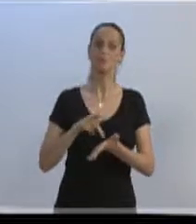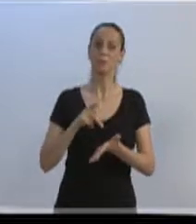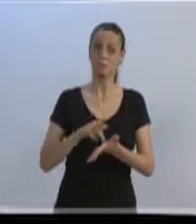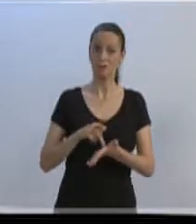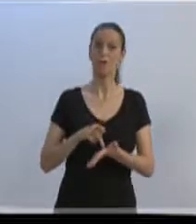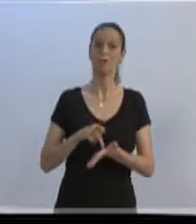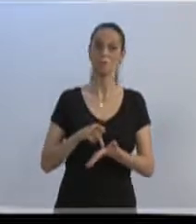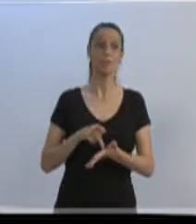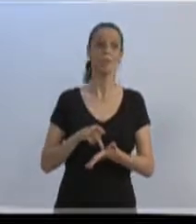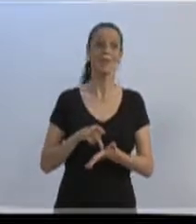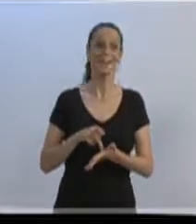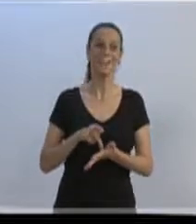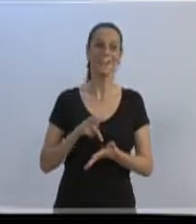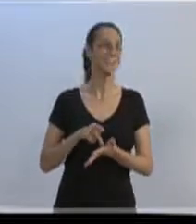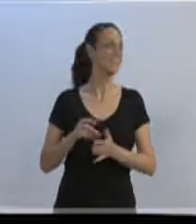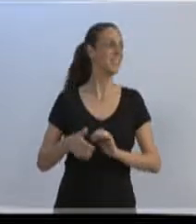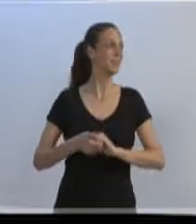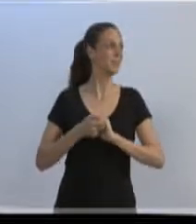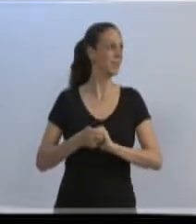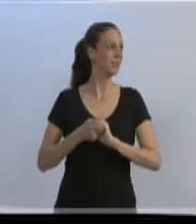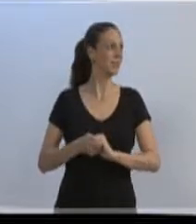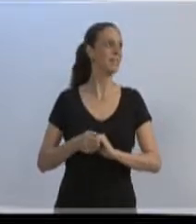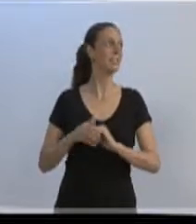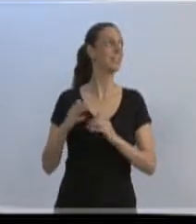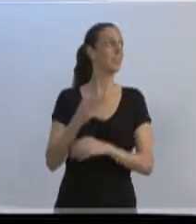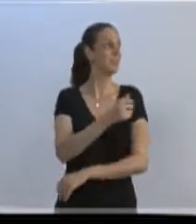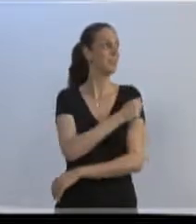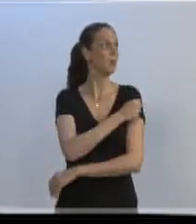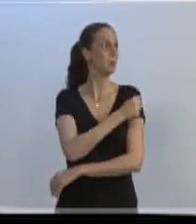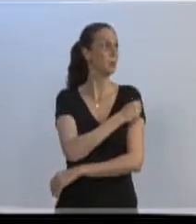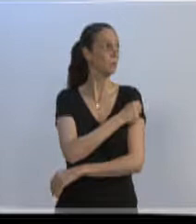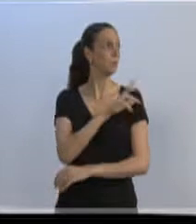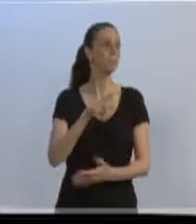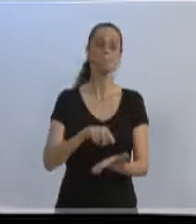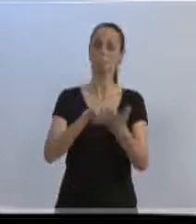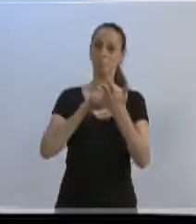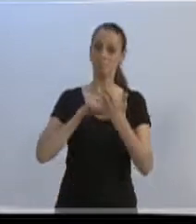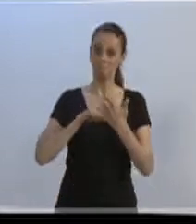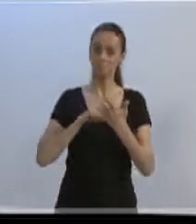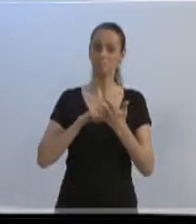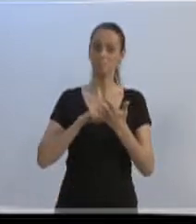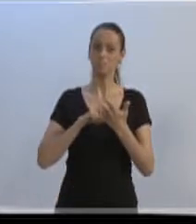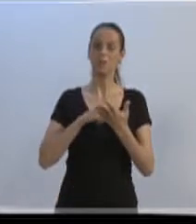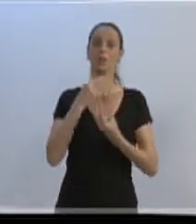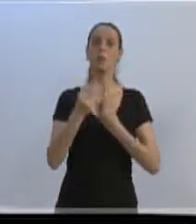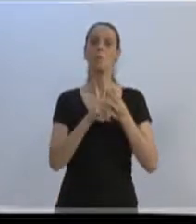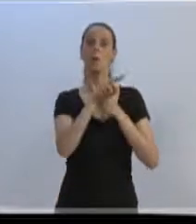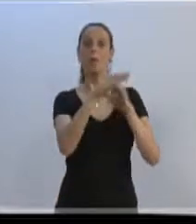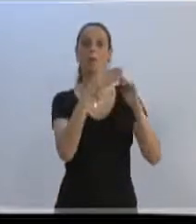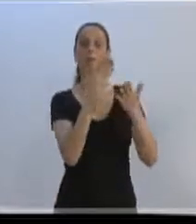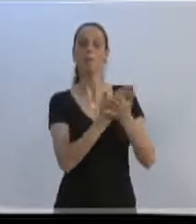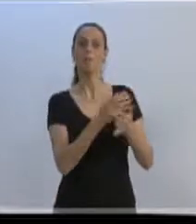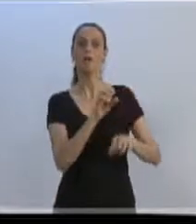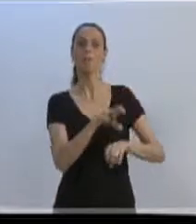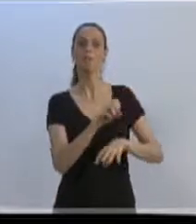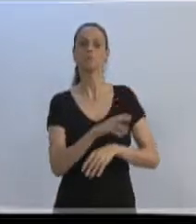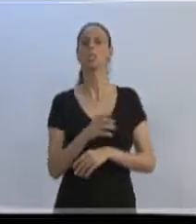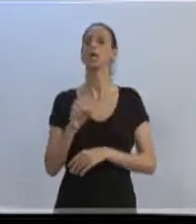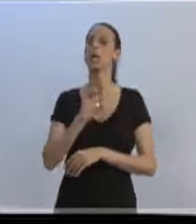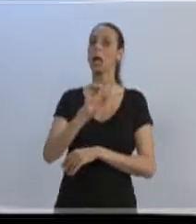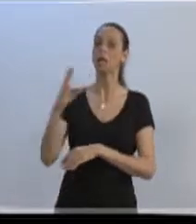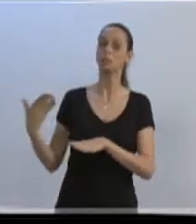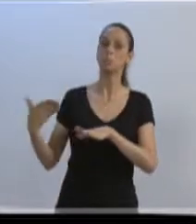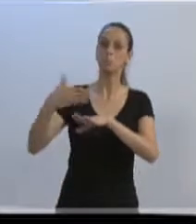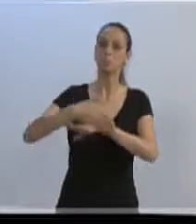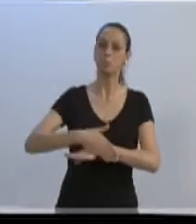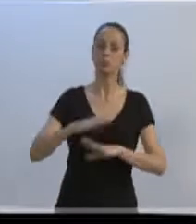deixar aqui e agradecer e parabenizar a esses alunos que mostraram em si o ensinamento para cada pessoa que passou